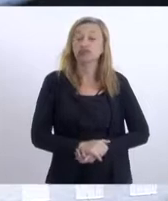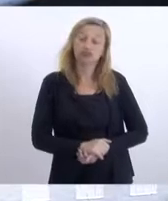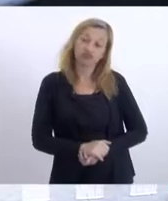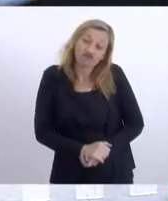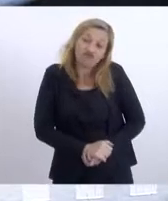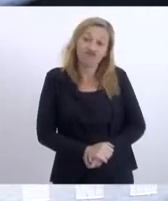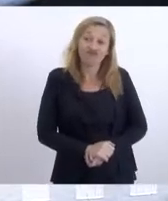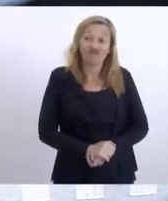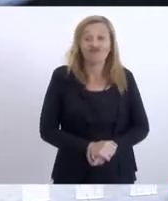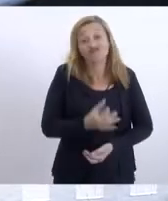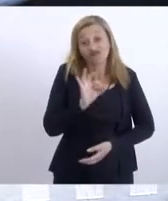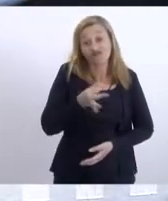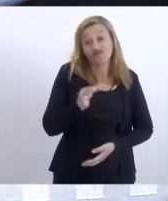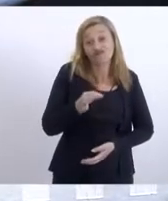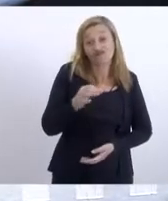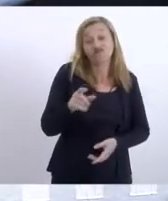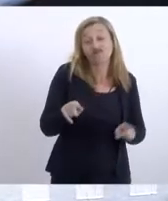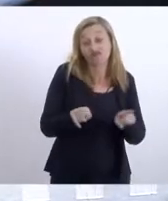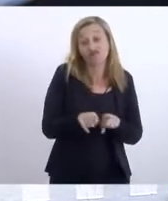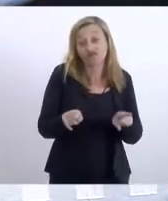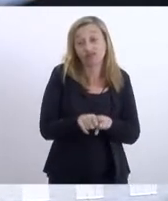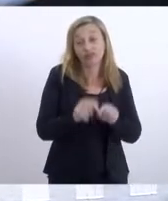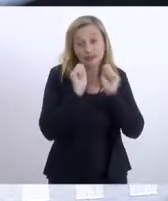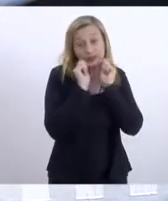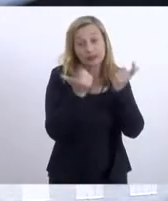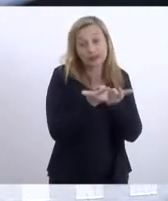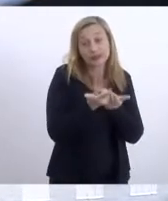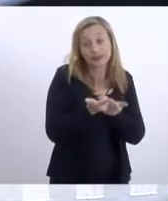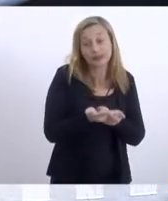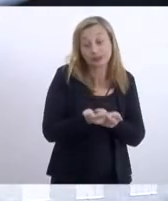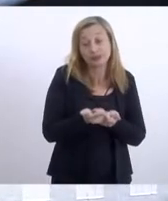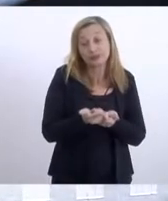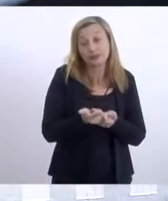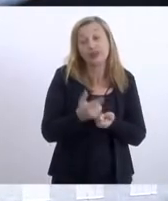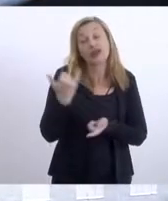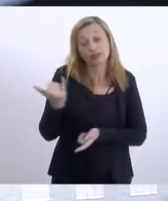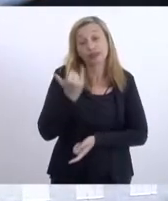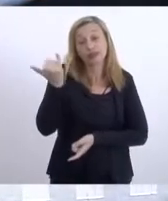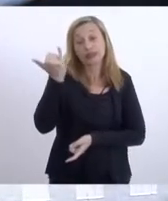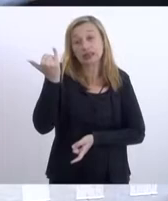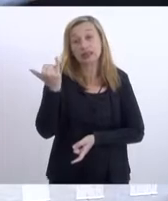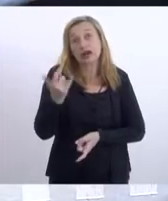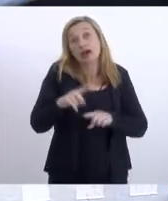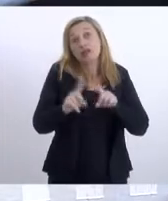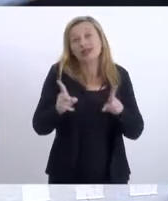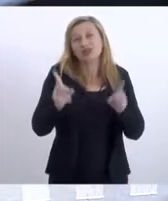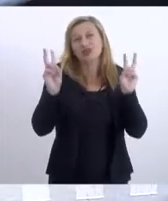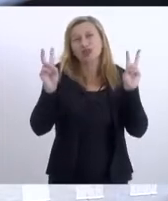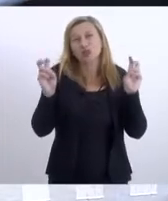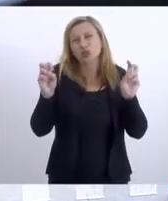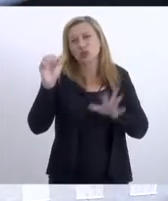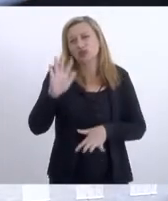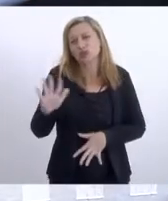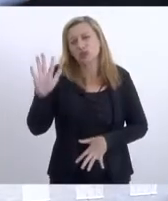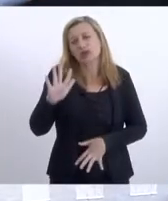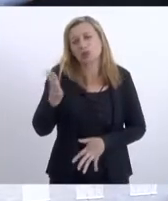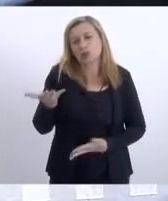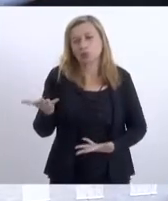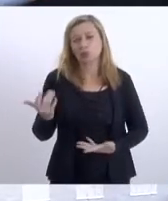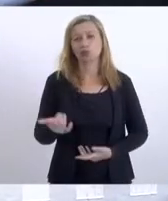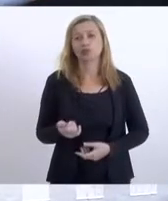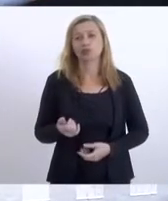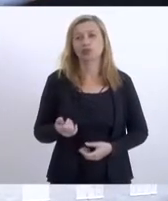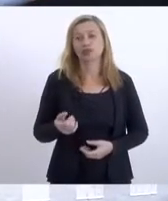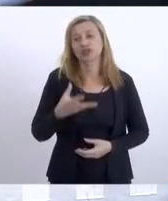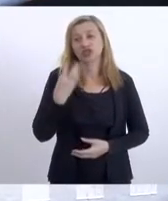a gente tem a certeza, como também a Assembleia tinha certeza que seria importante, mas a questão nacional nos fez abrir